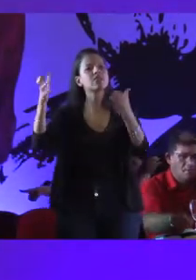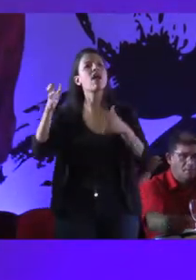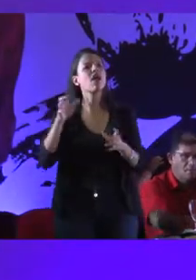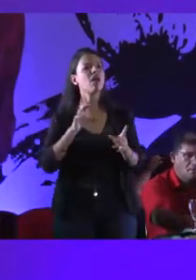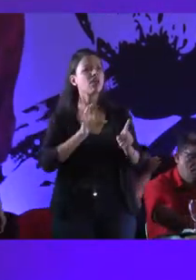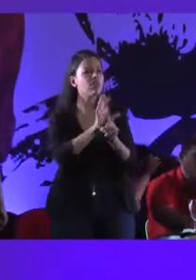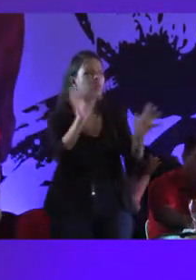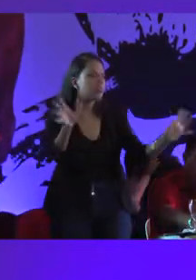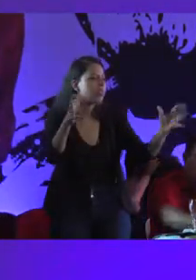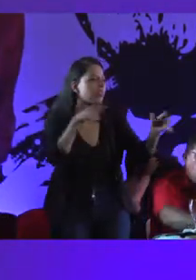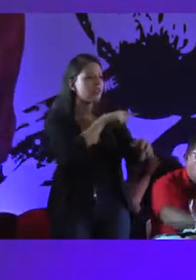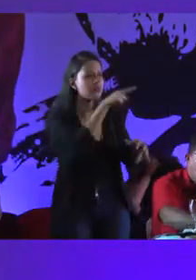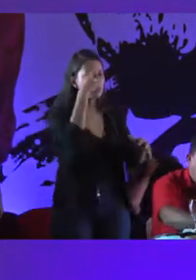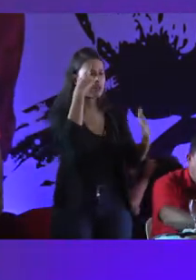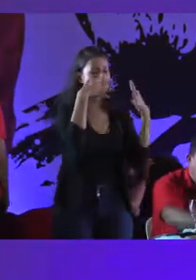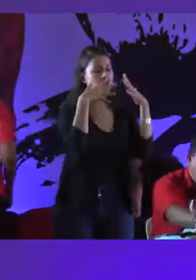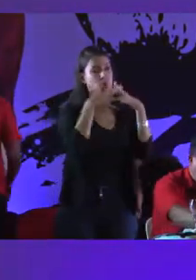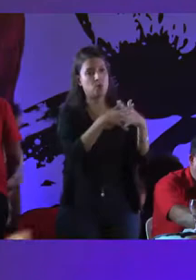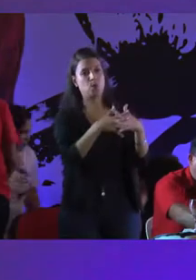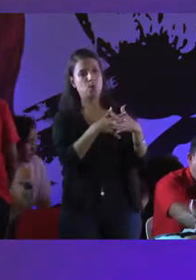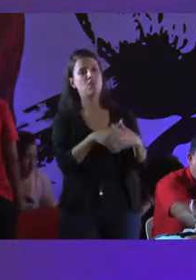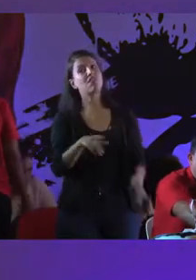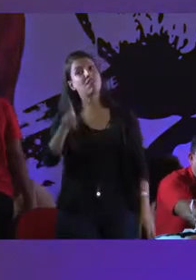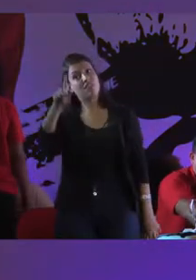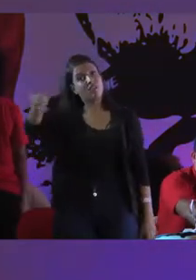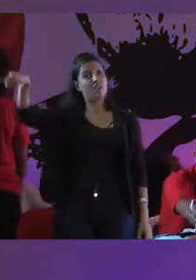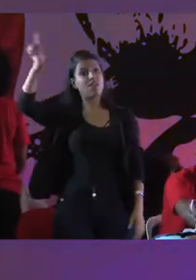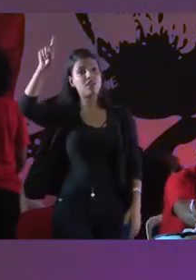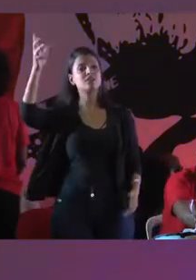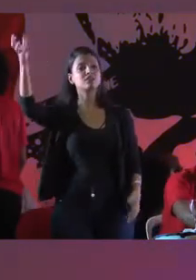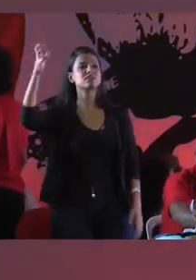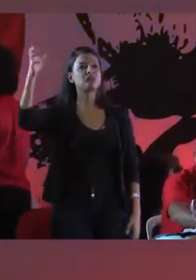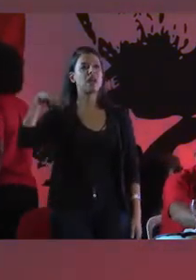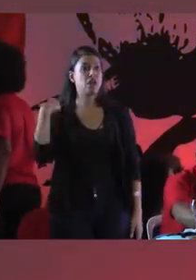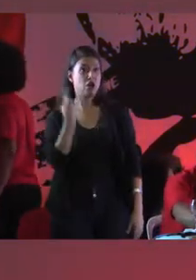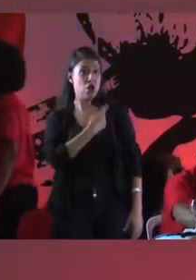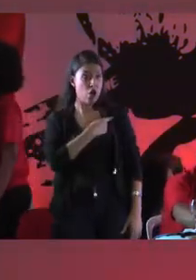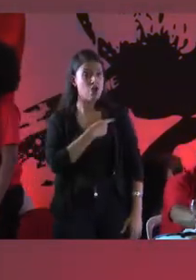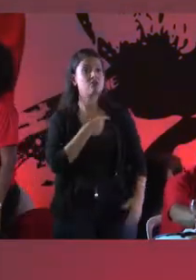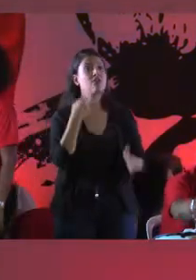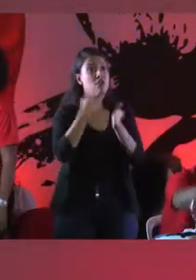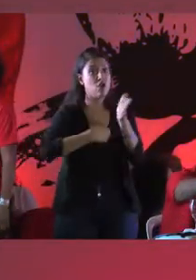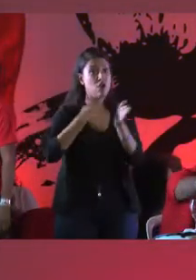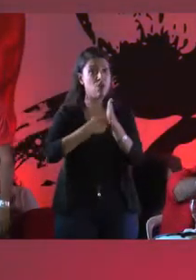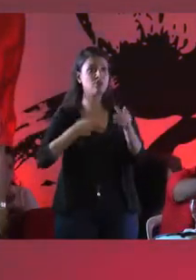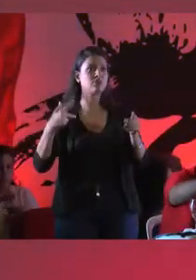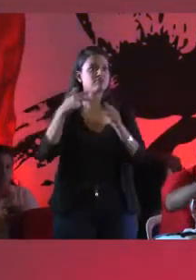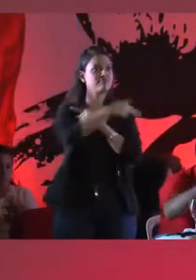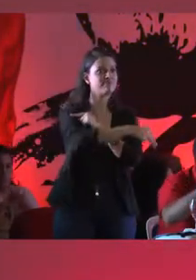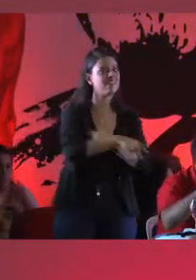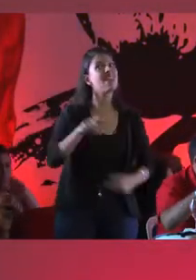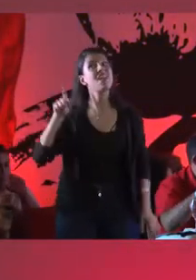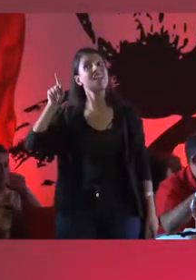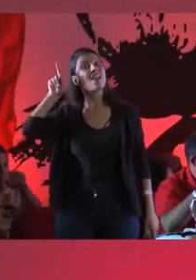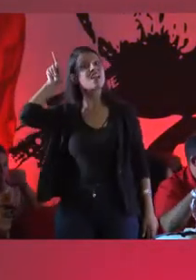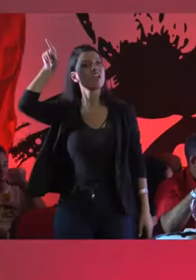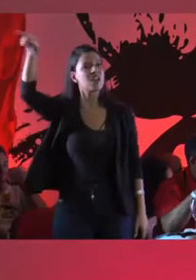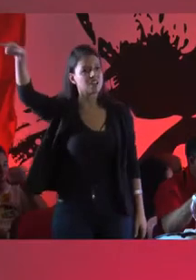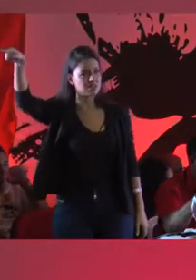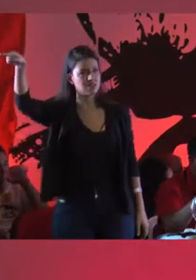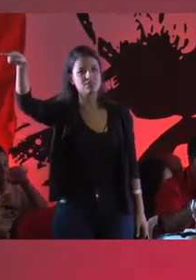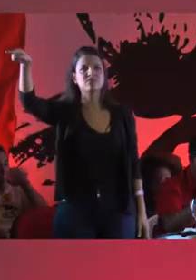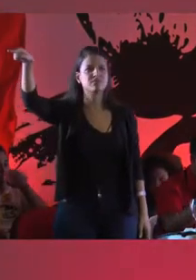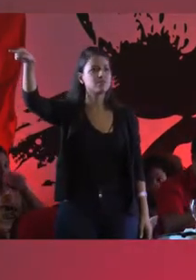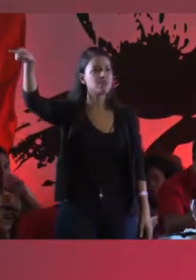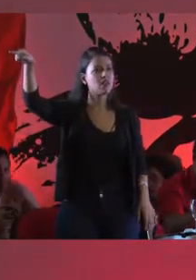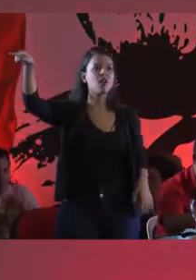confusão, daqueles que querem pautar a nossa luta, daqueles que não querem efetivamente que a